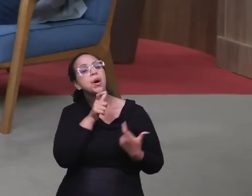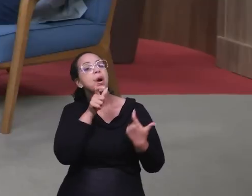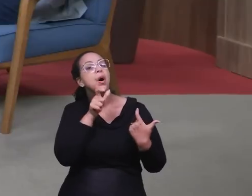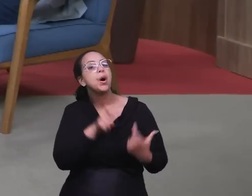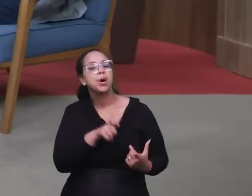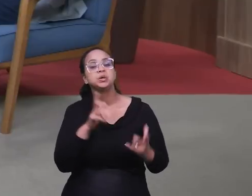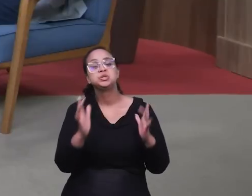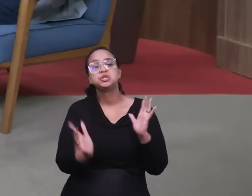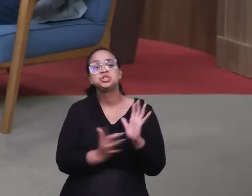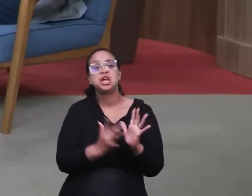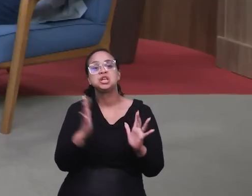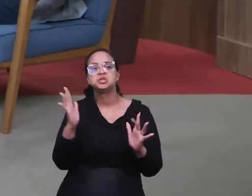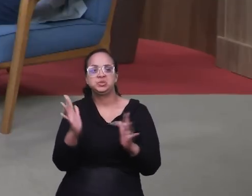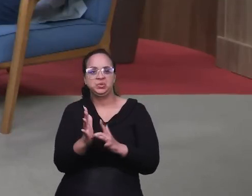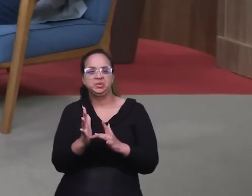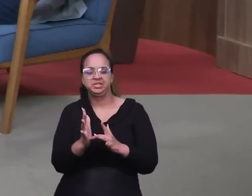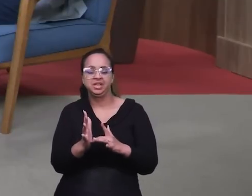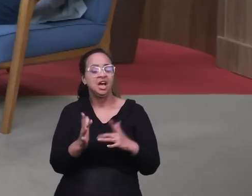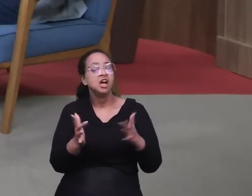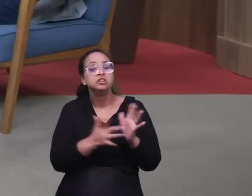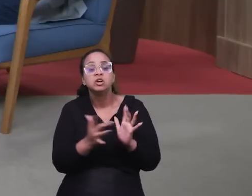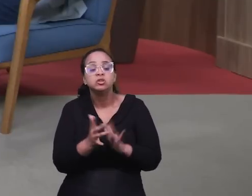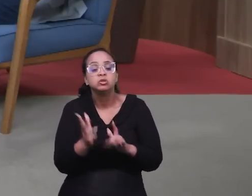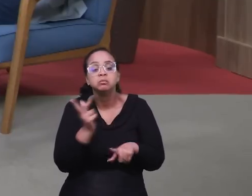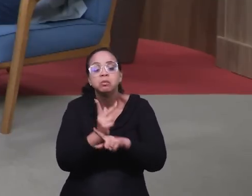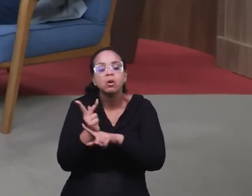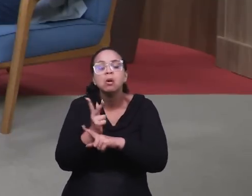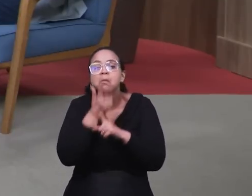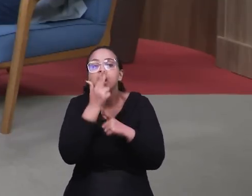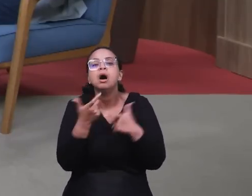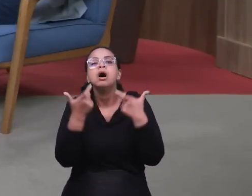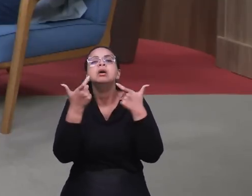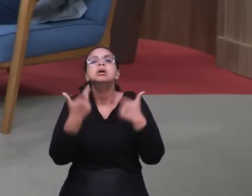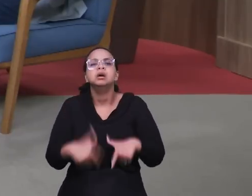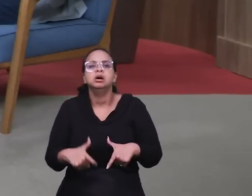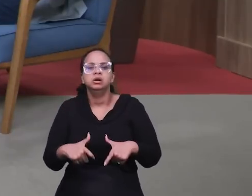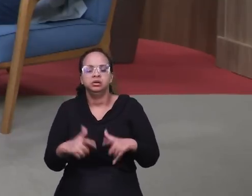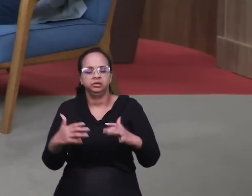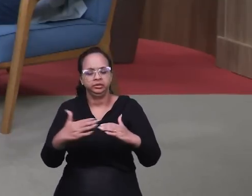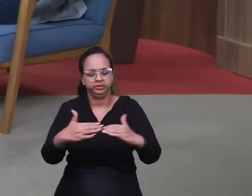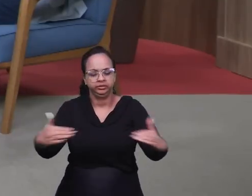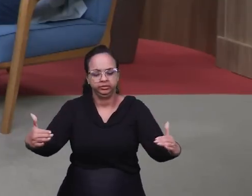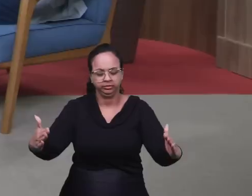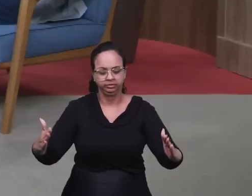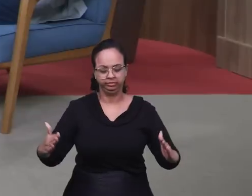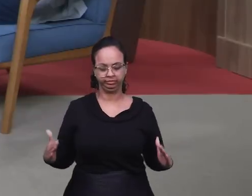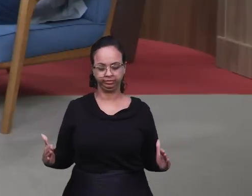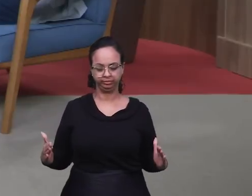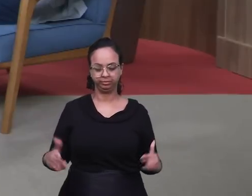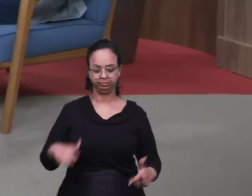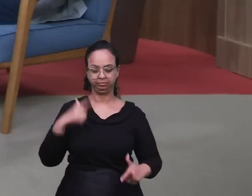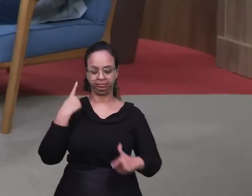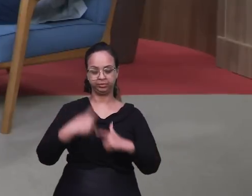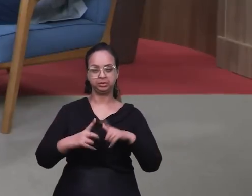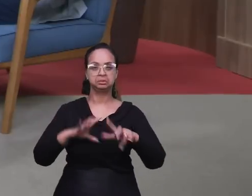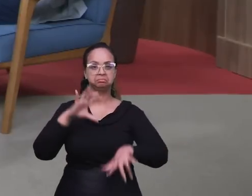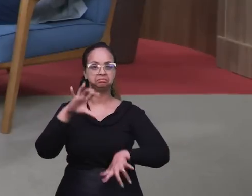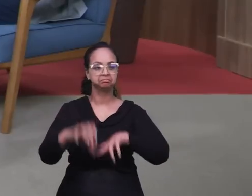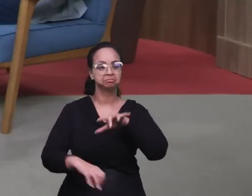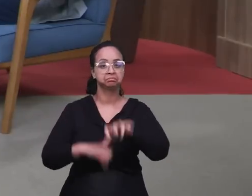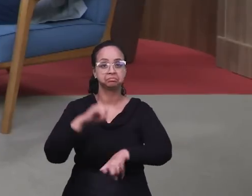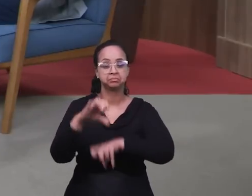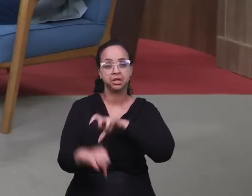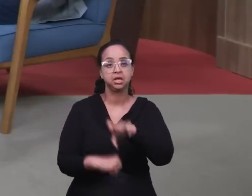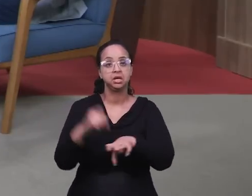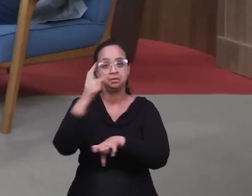ele, Jesus, é o pastor. Exatamente. Né? E isso é interessante porque a busca daquele